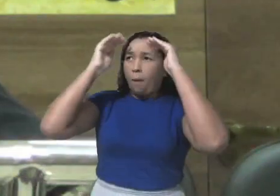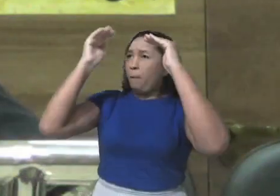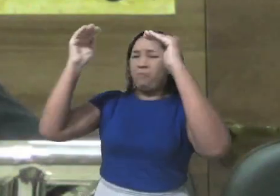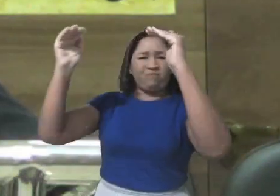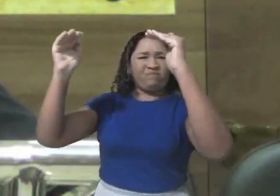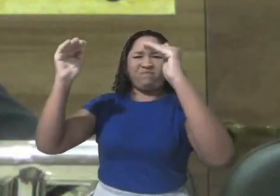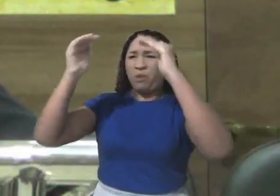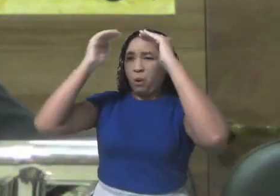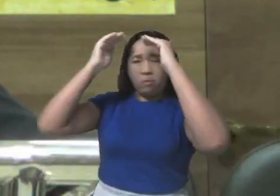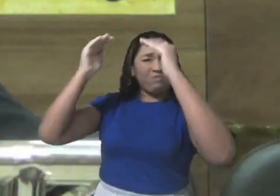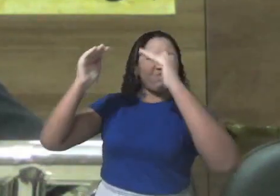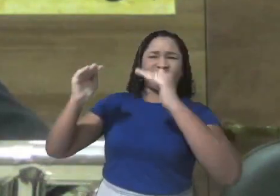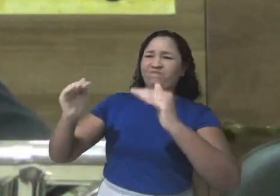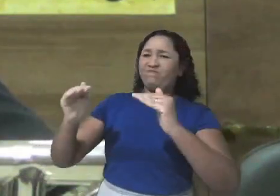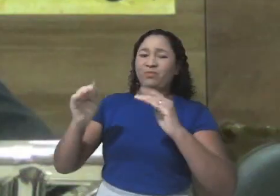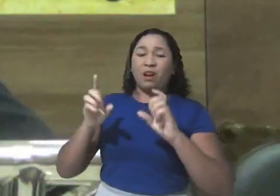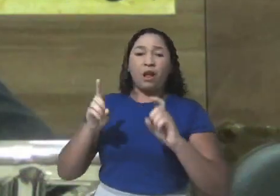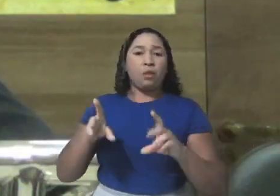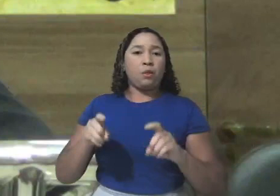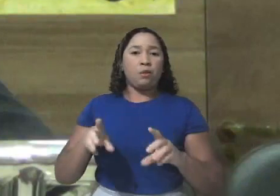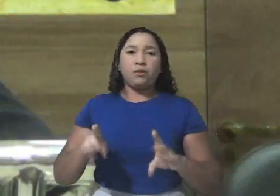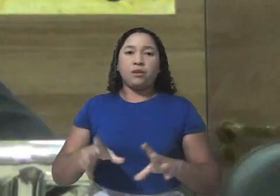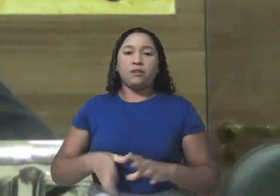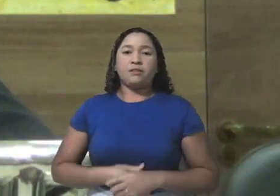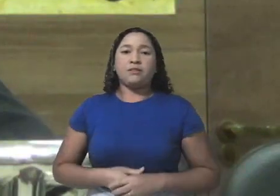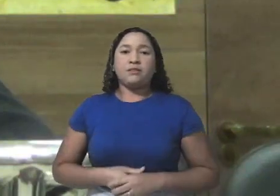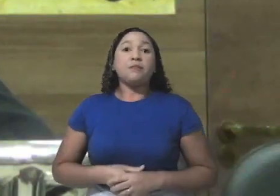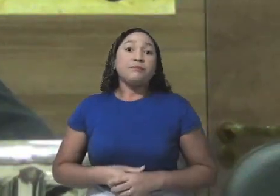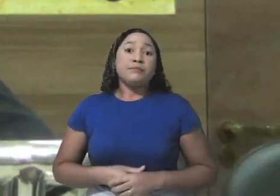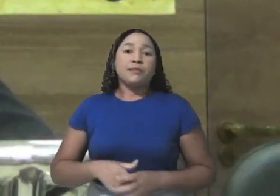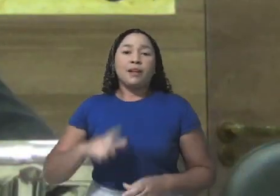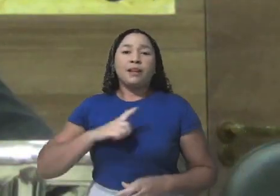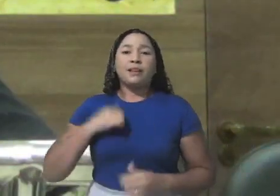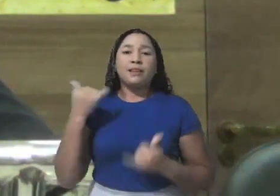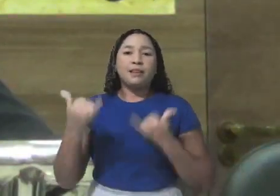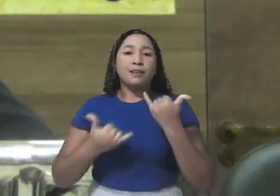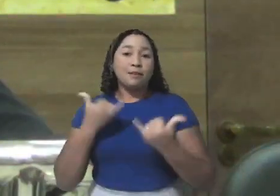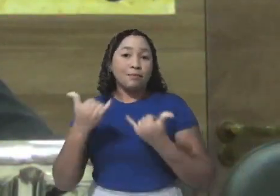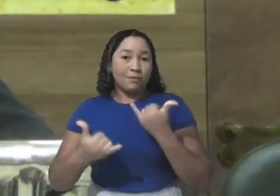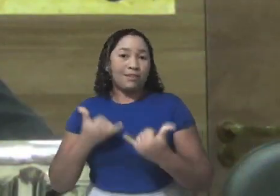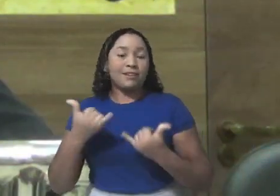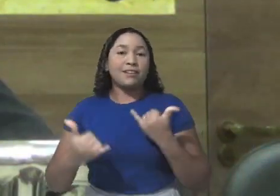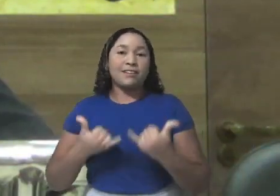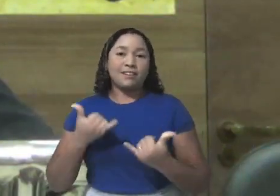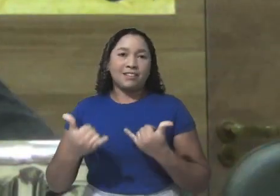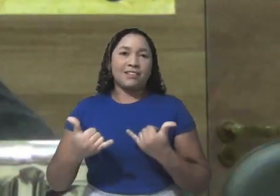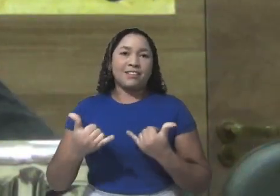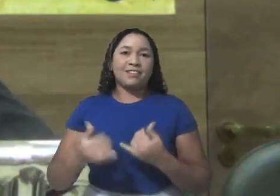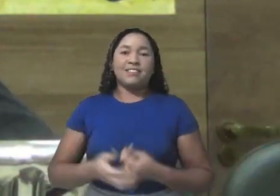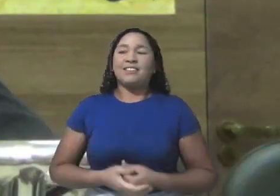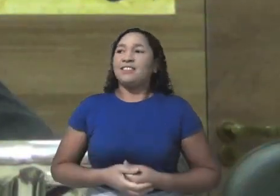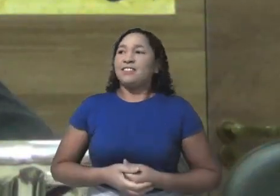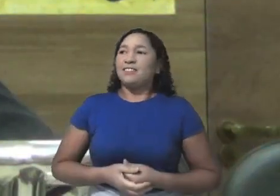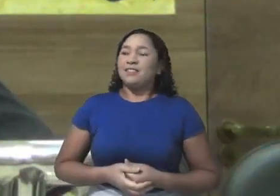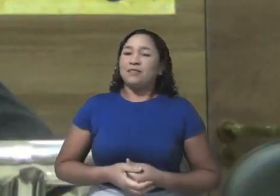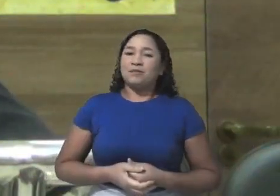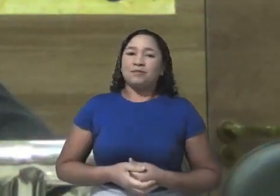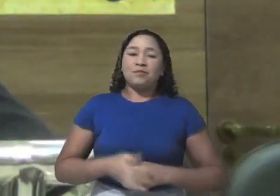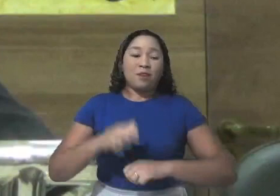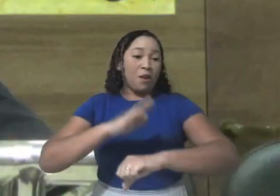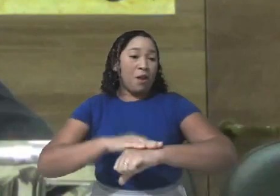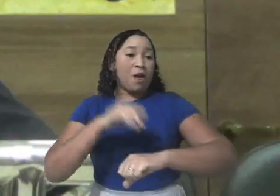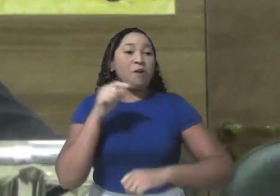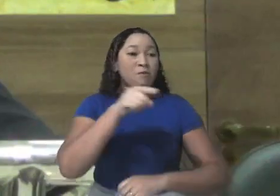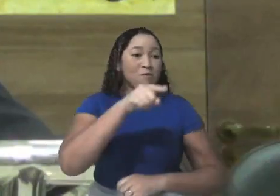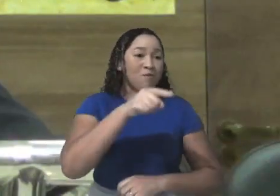Aqui literalmente é aquela brincadeira de bobinho. Quem já brincou de bobinho quando era criança? Tá com você, tá não.